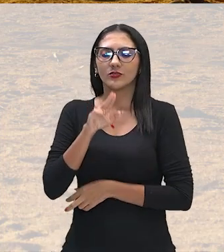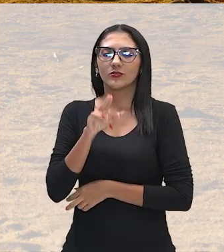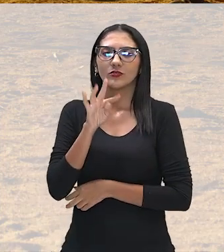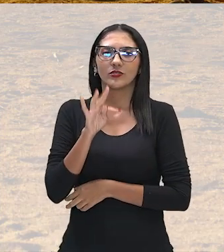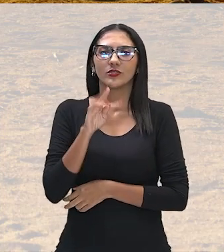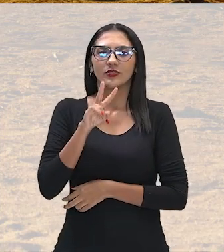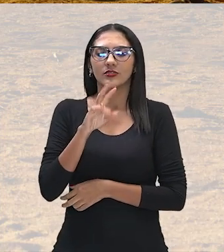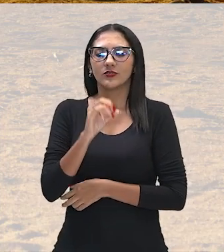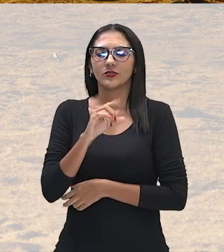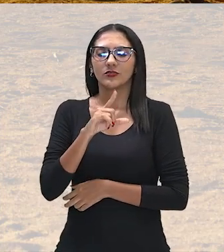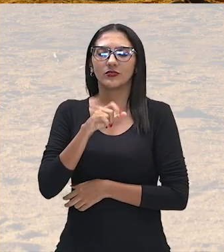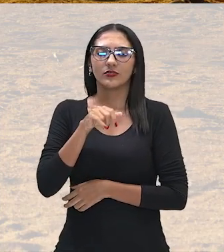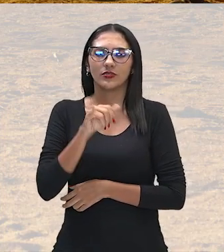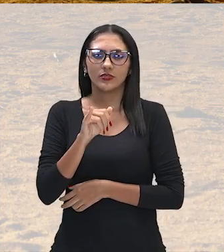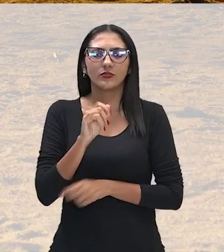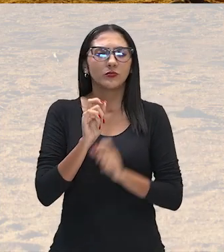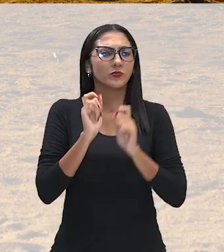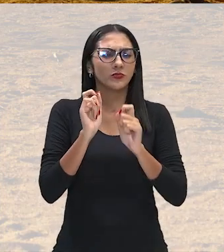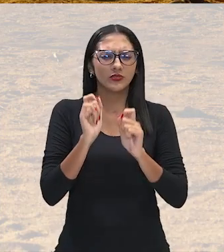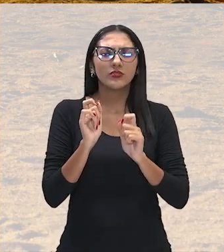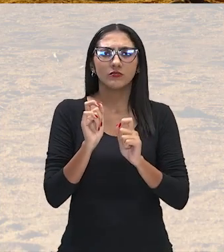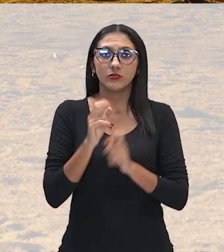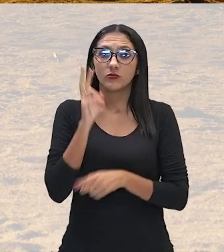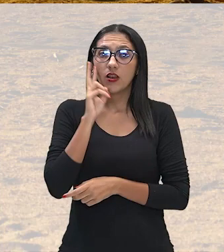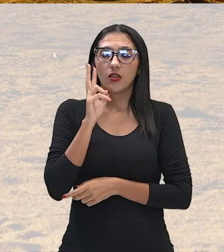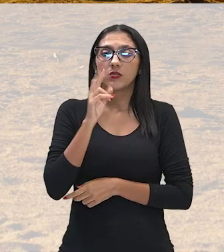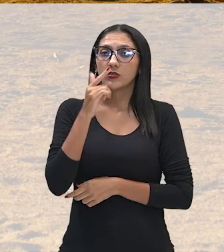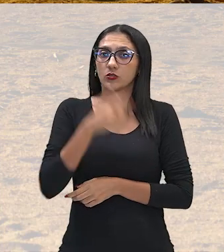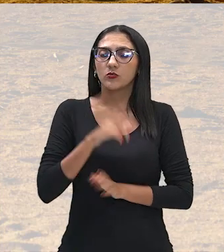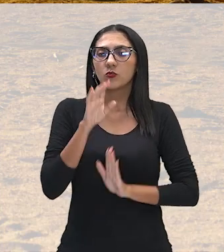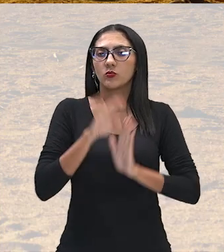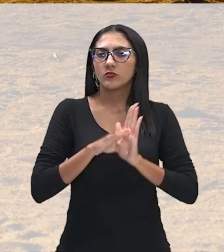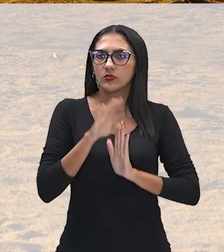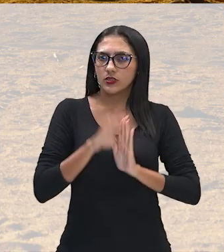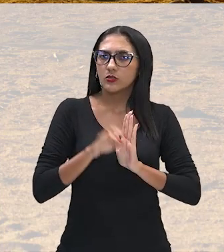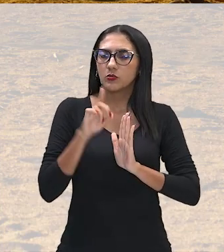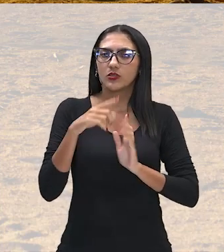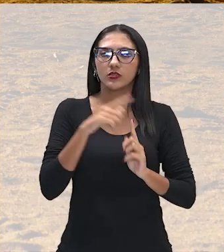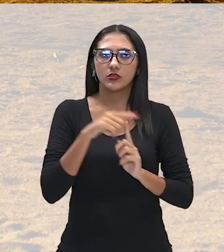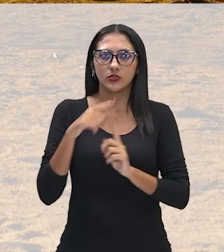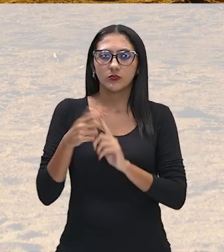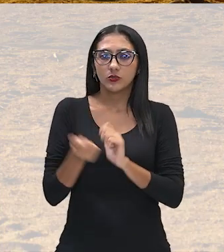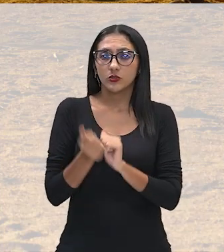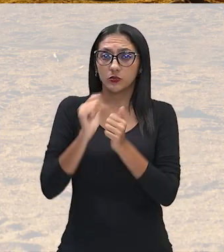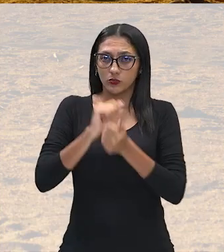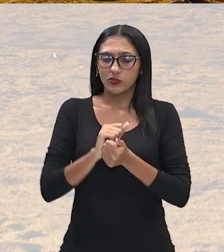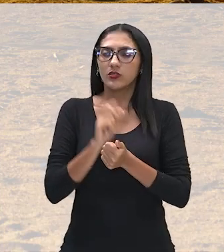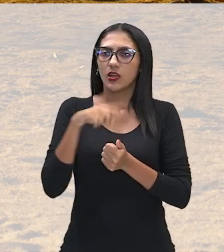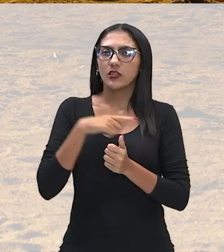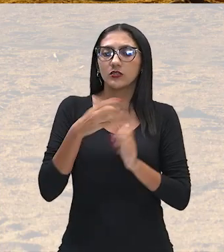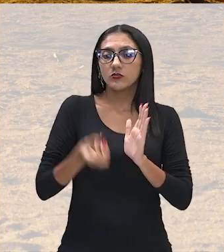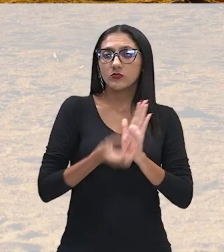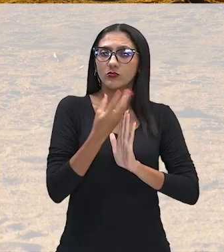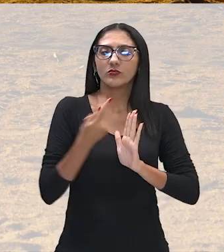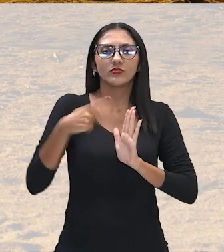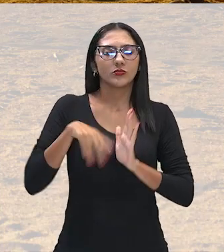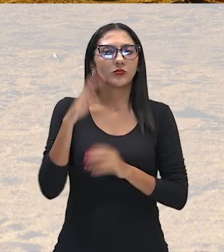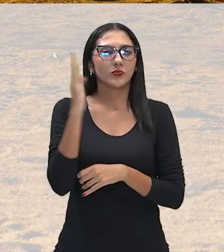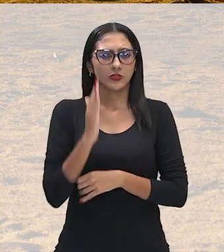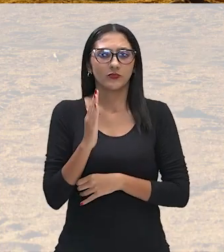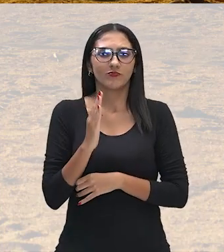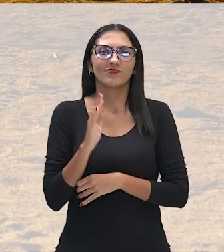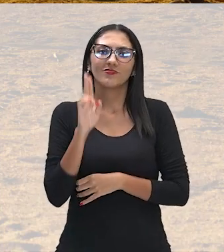é futevôlei, professora? Vamos relembrar, O futevôlei, ele é um esporte criado aqui no Brasil, um esporte de